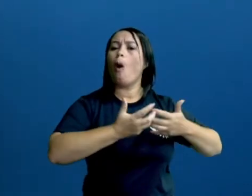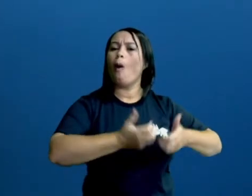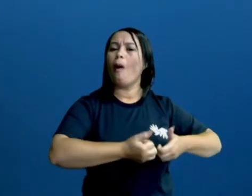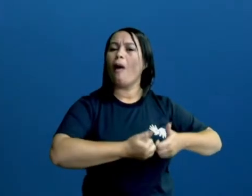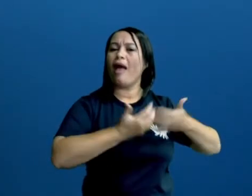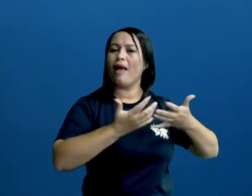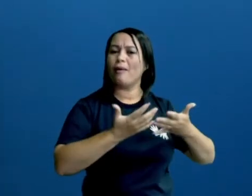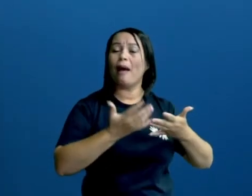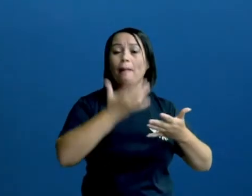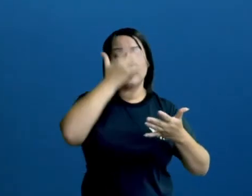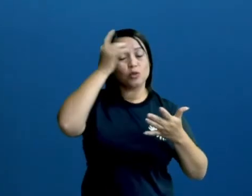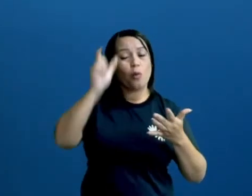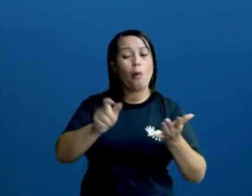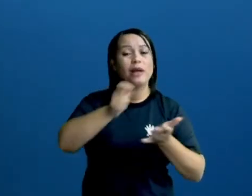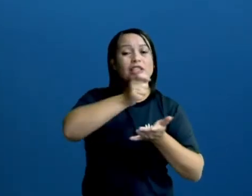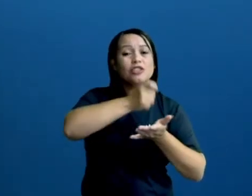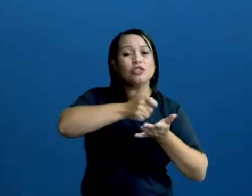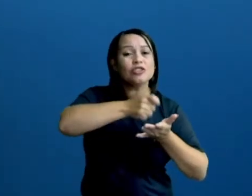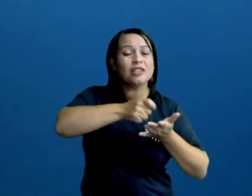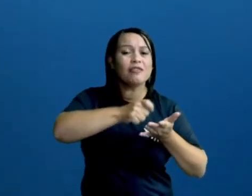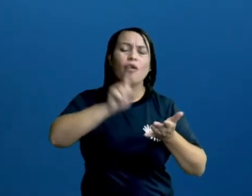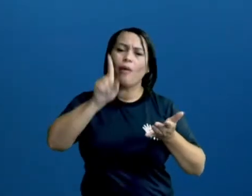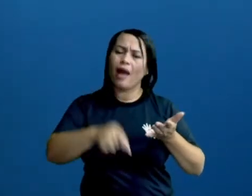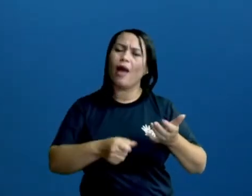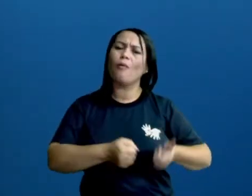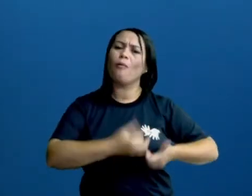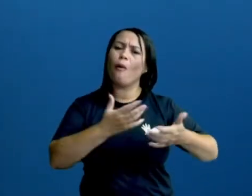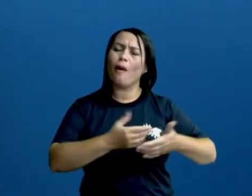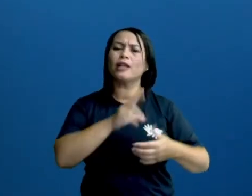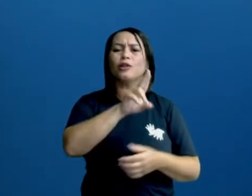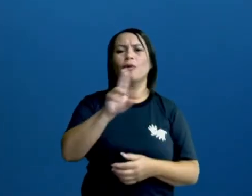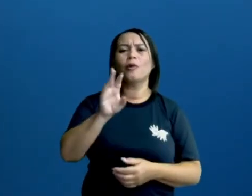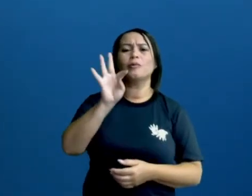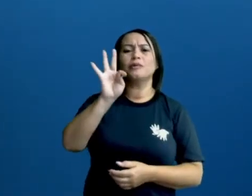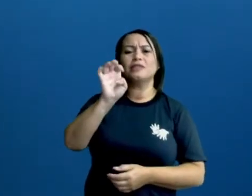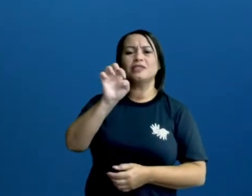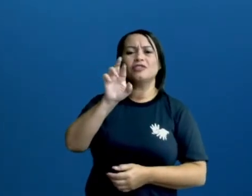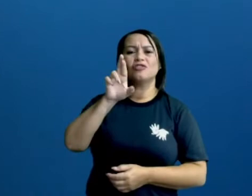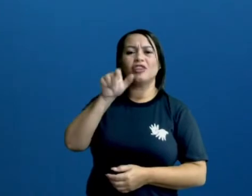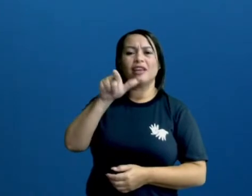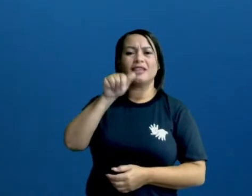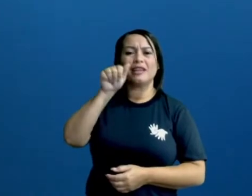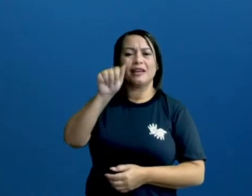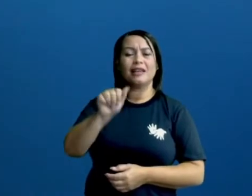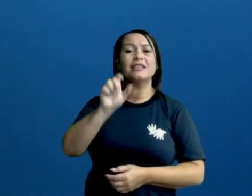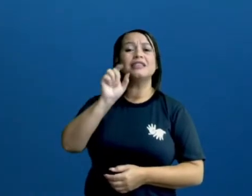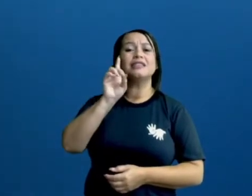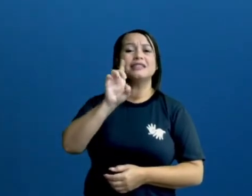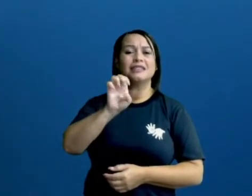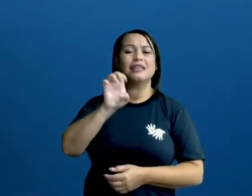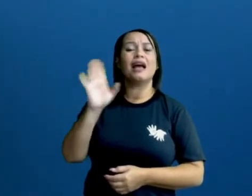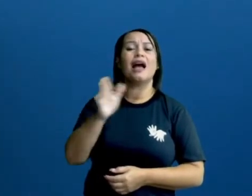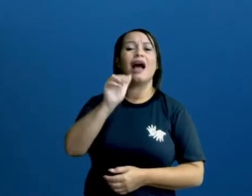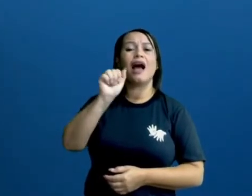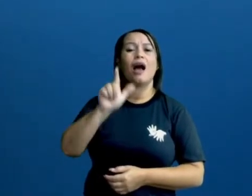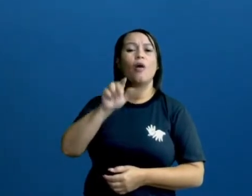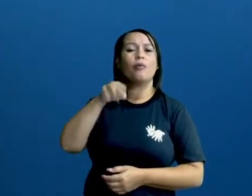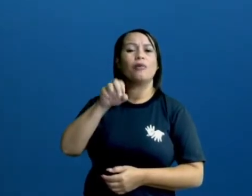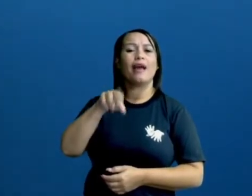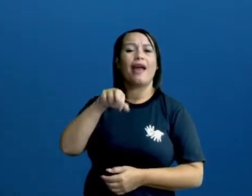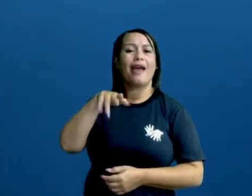o hino da cidade da Vitória de Santo Antão é um poeta chamado Teixeira de Albuquerque. Logo, essa ideia